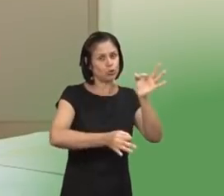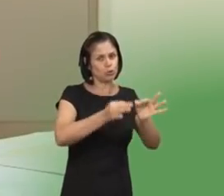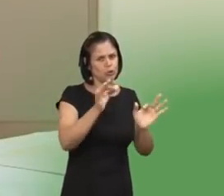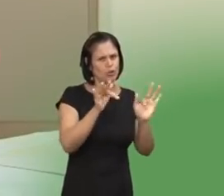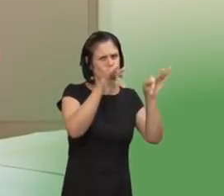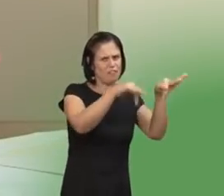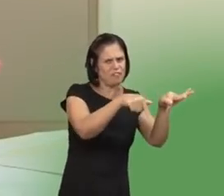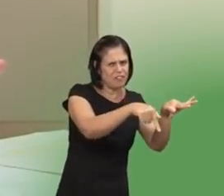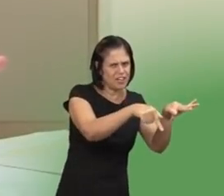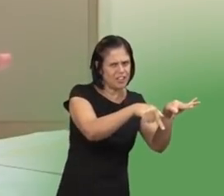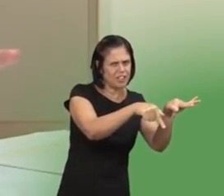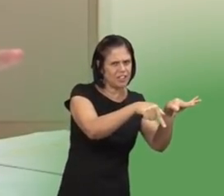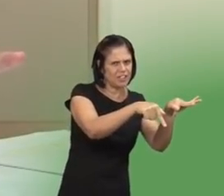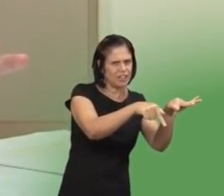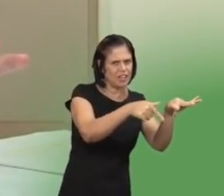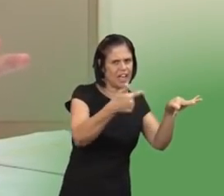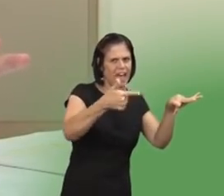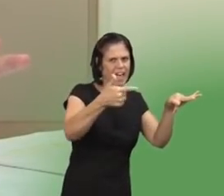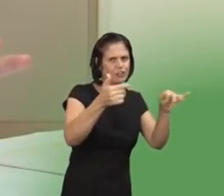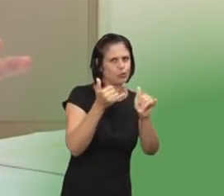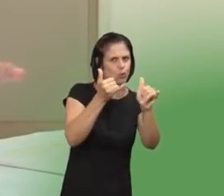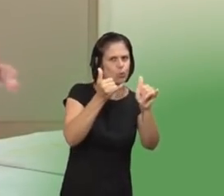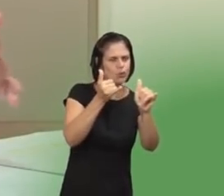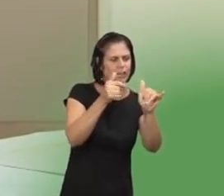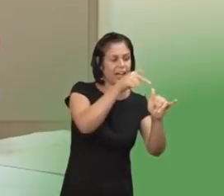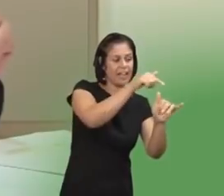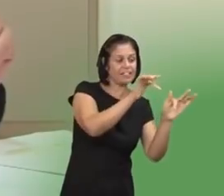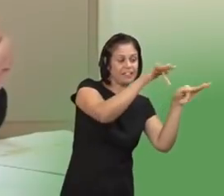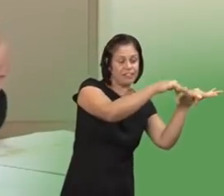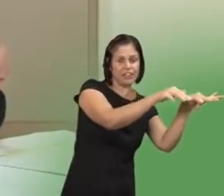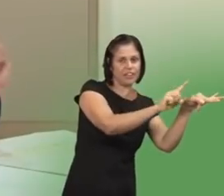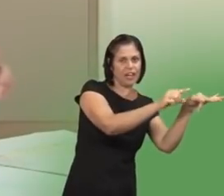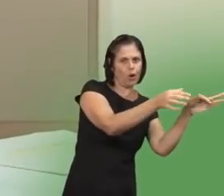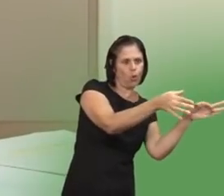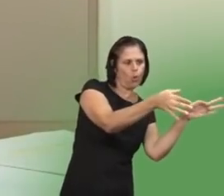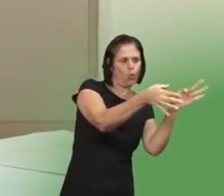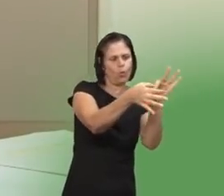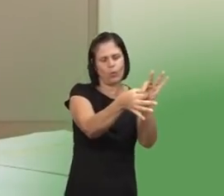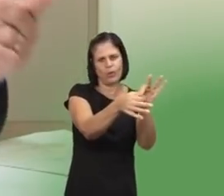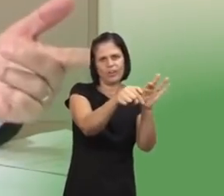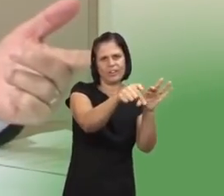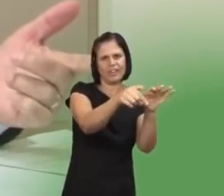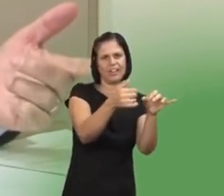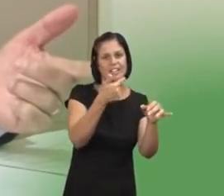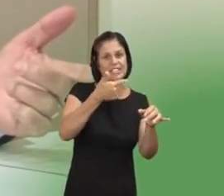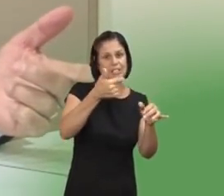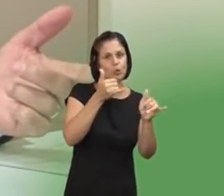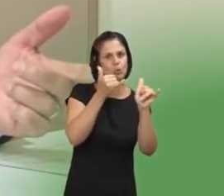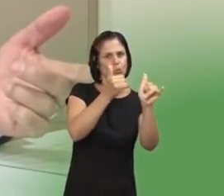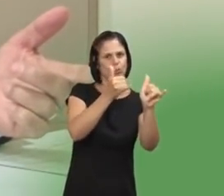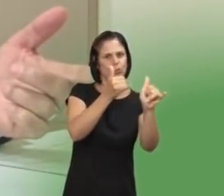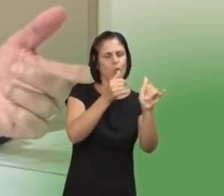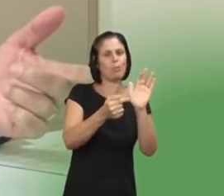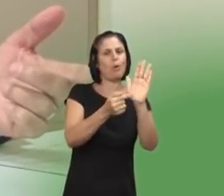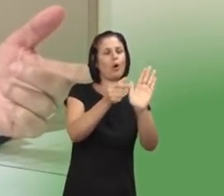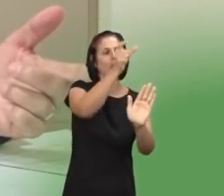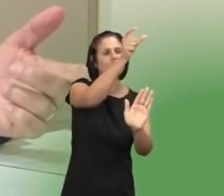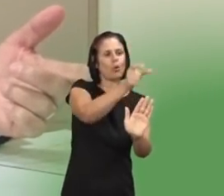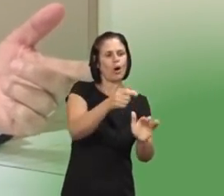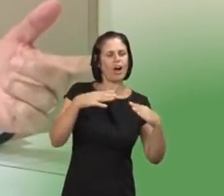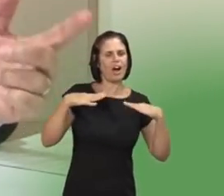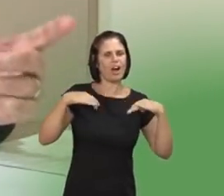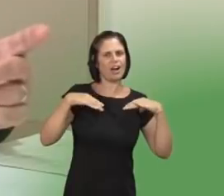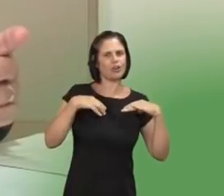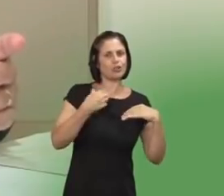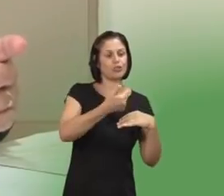que não encerra quando começa a segunda trombeta. Porque o verso 8 fala a respeito do toque da segunda trombeta, quando ele diz assim,